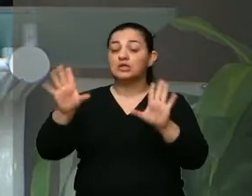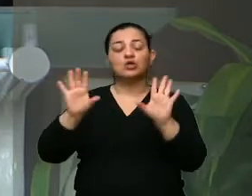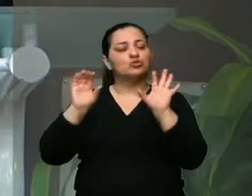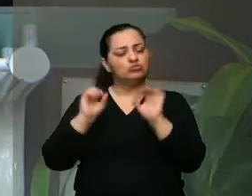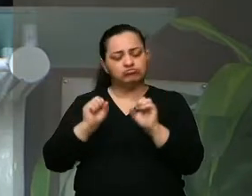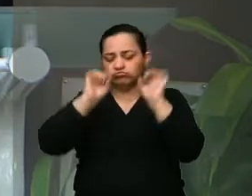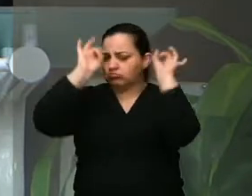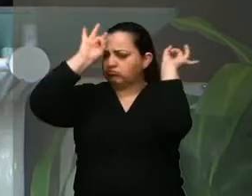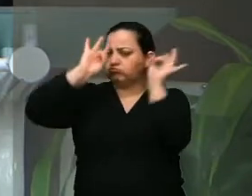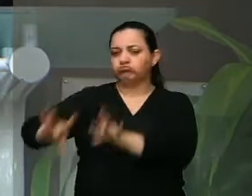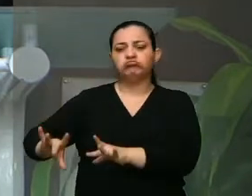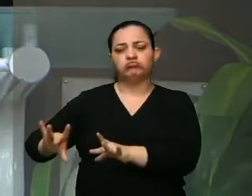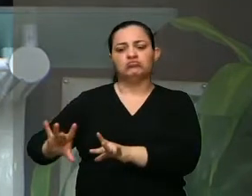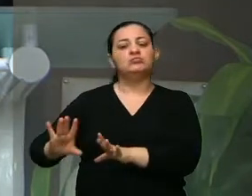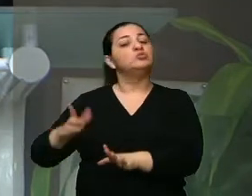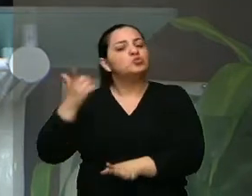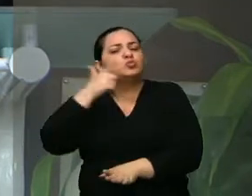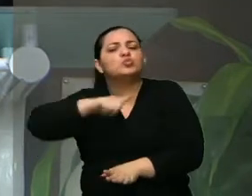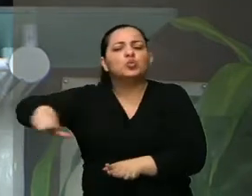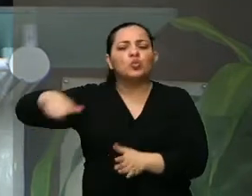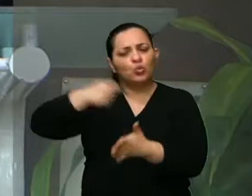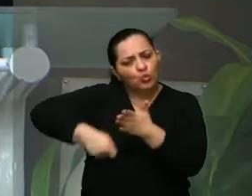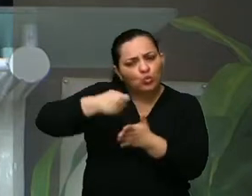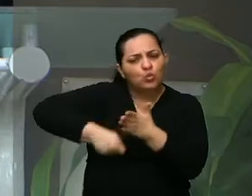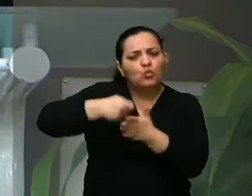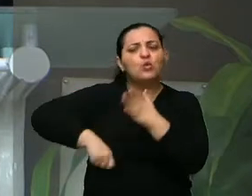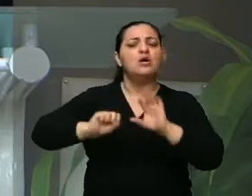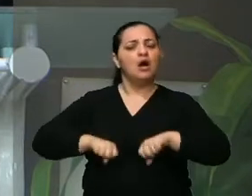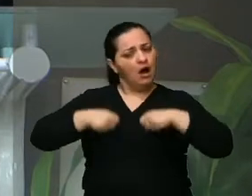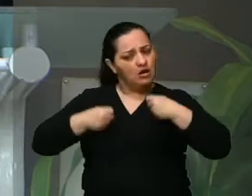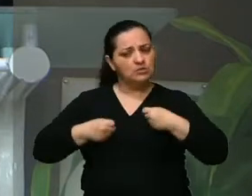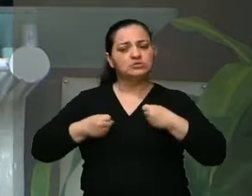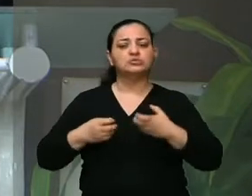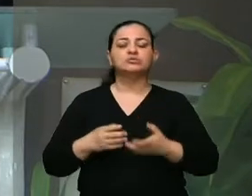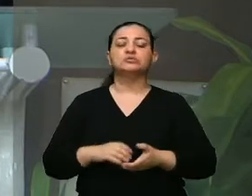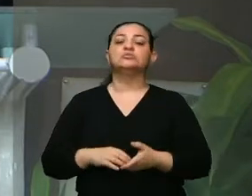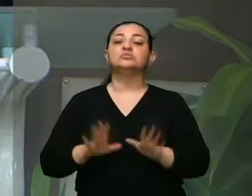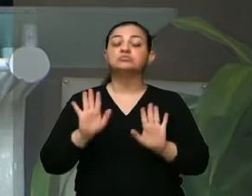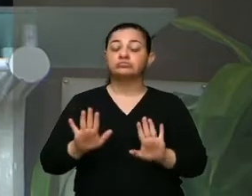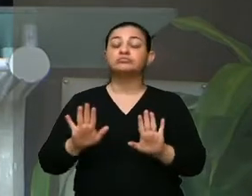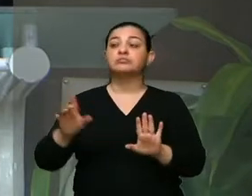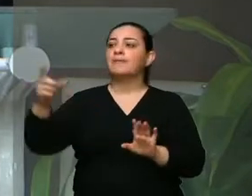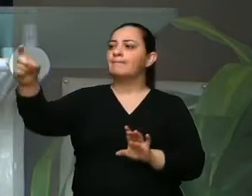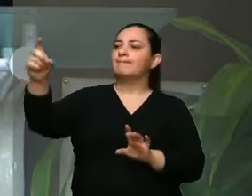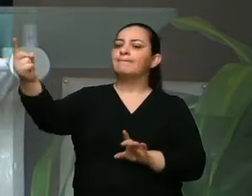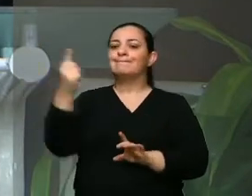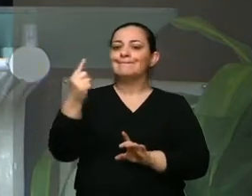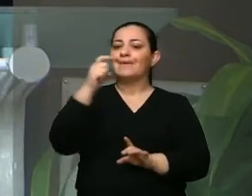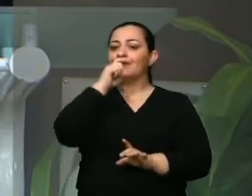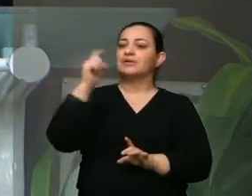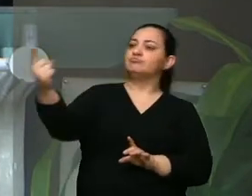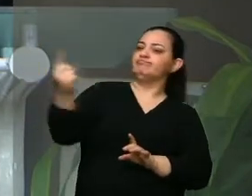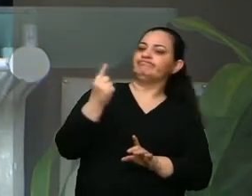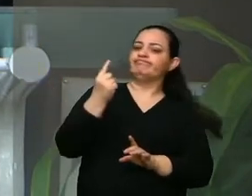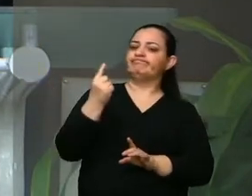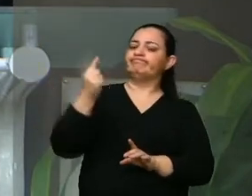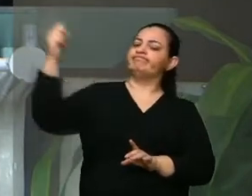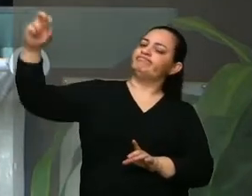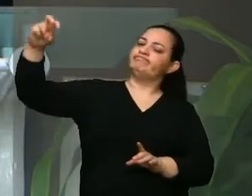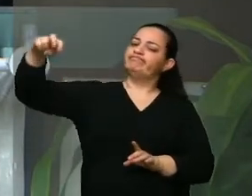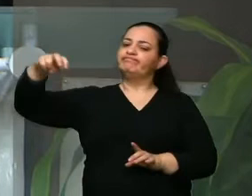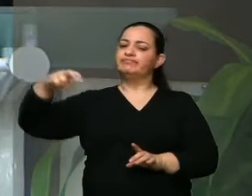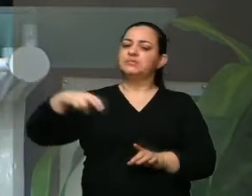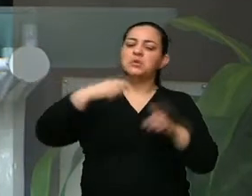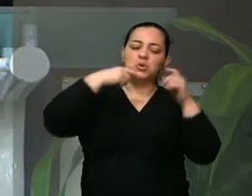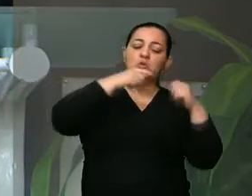o cabo do aratu eu tô lutando depende o pai aparece em décimo morro e o